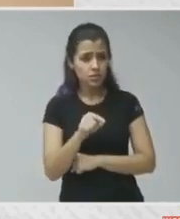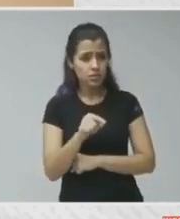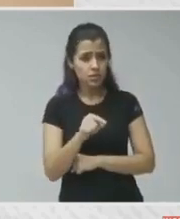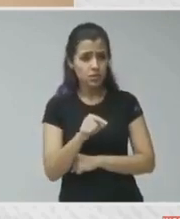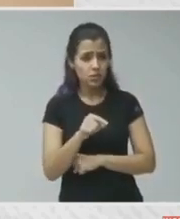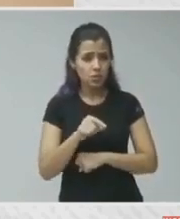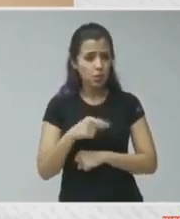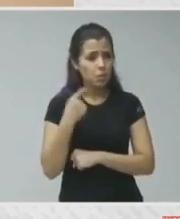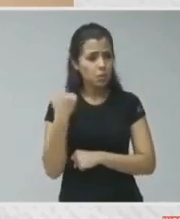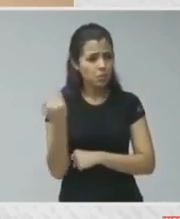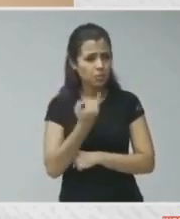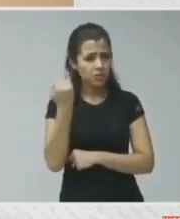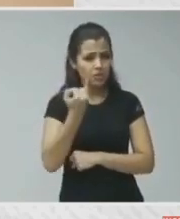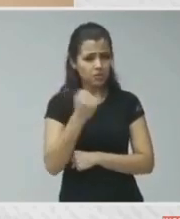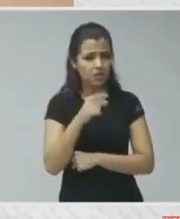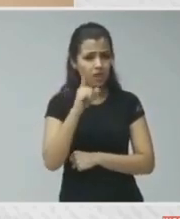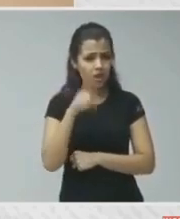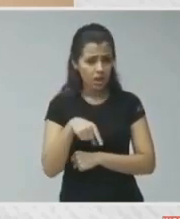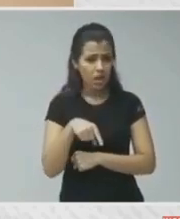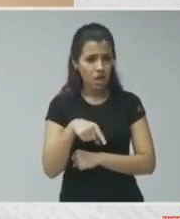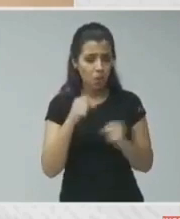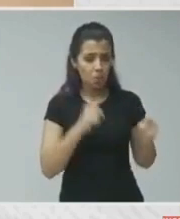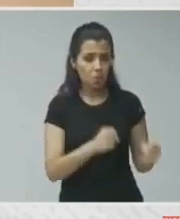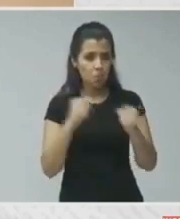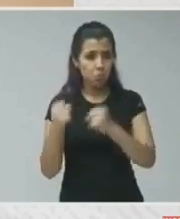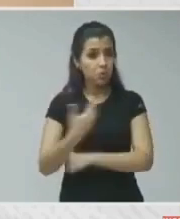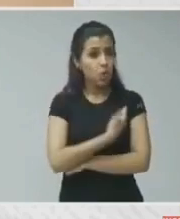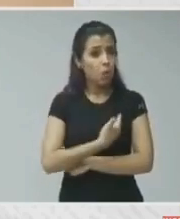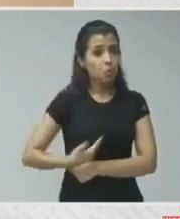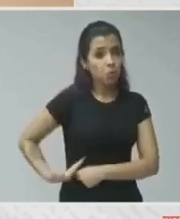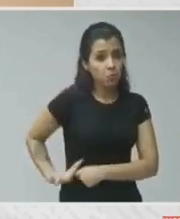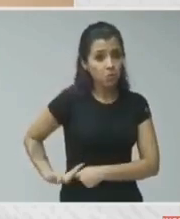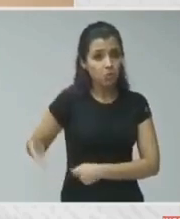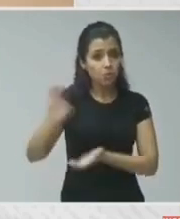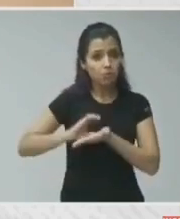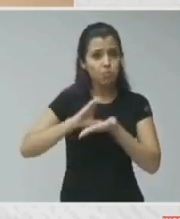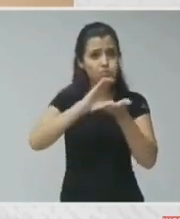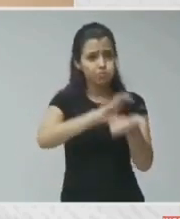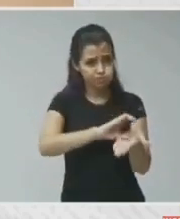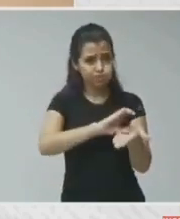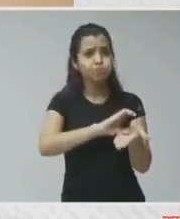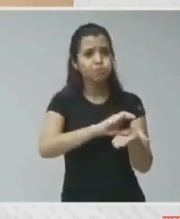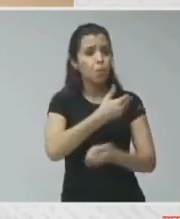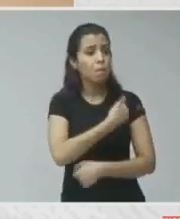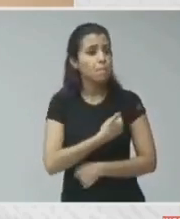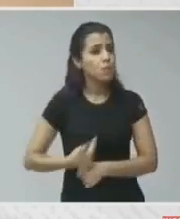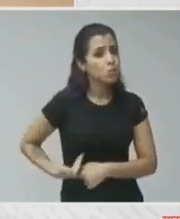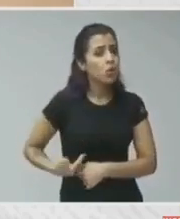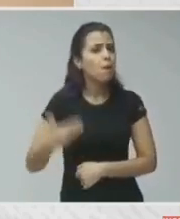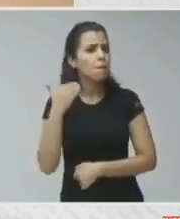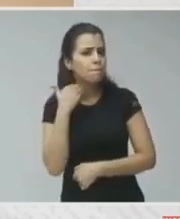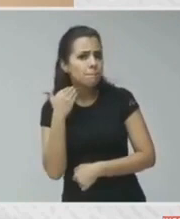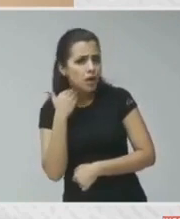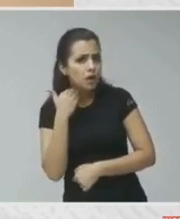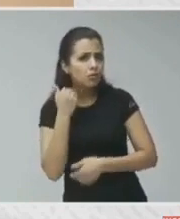do desenvolvimento é o poder público, financiamento público, bancos e fundos públicos, que